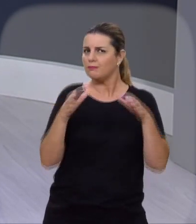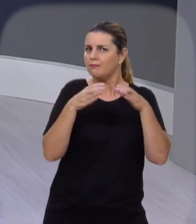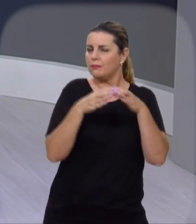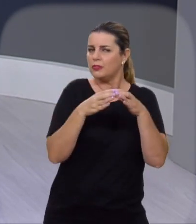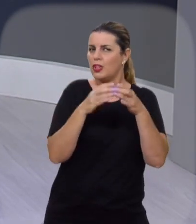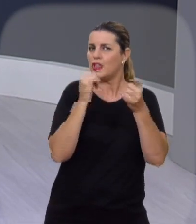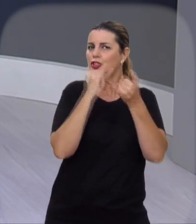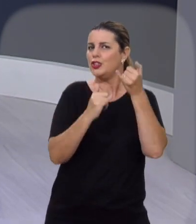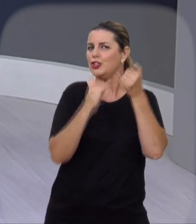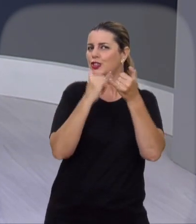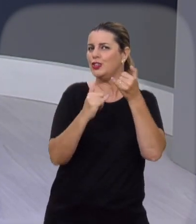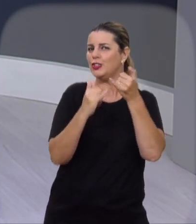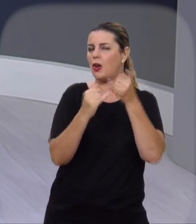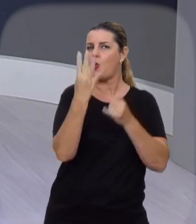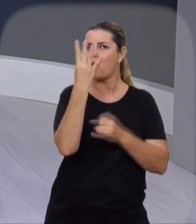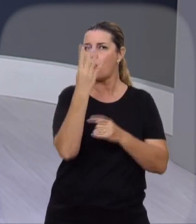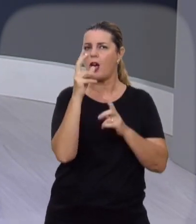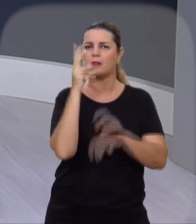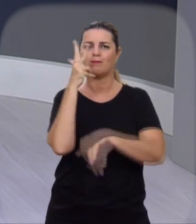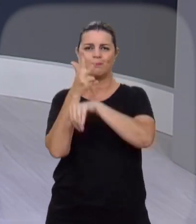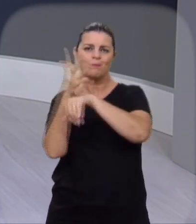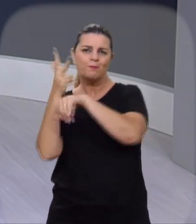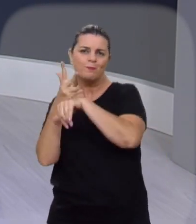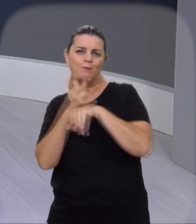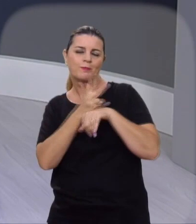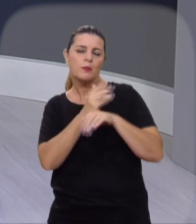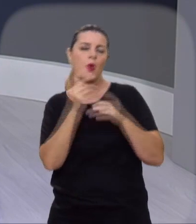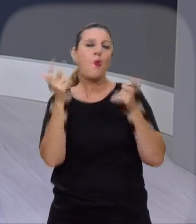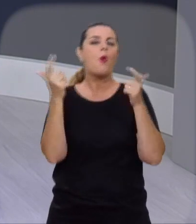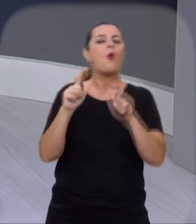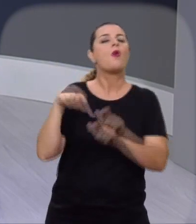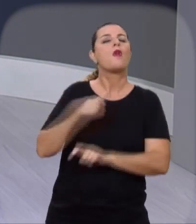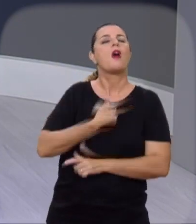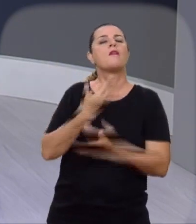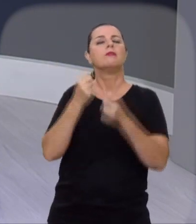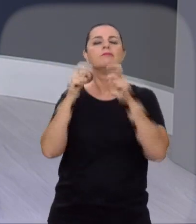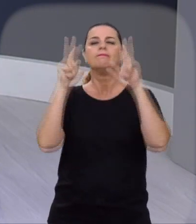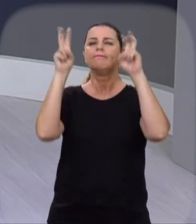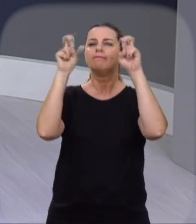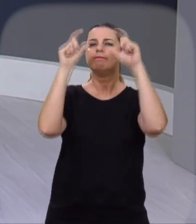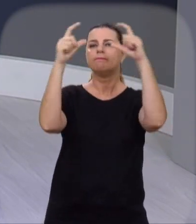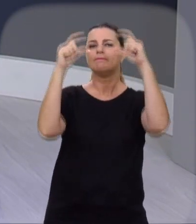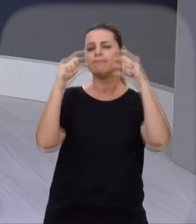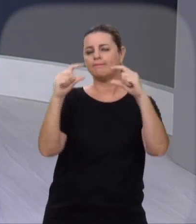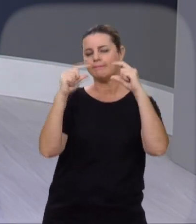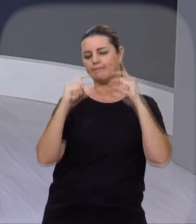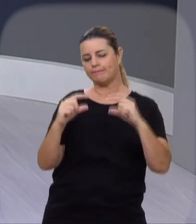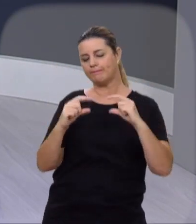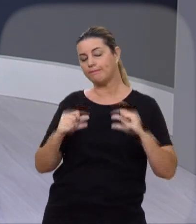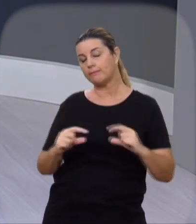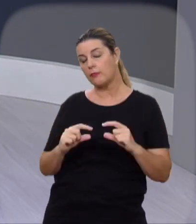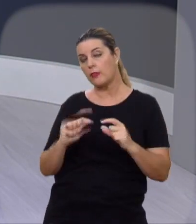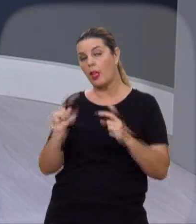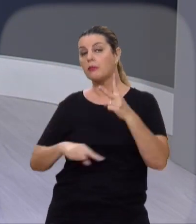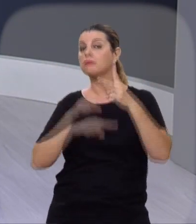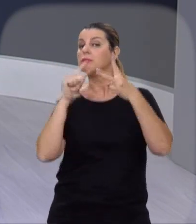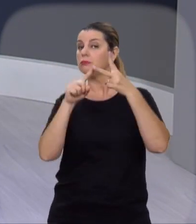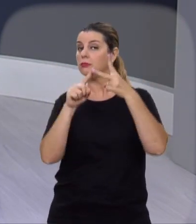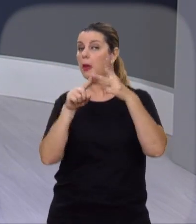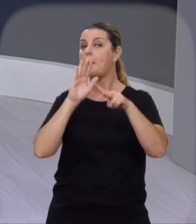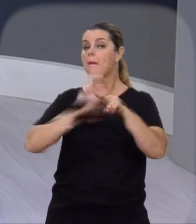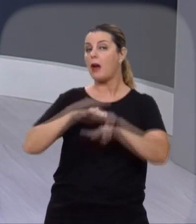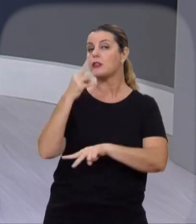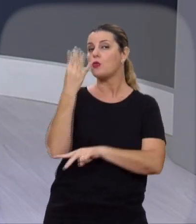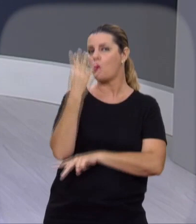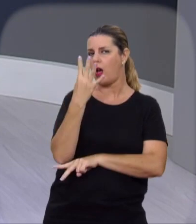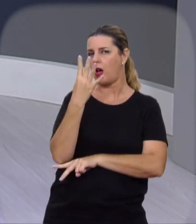será dividido em 4 vídeos, onde nós teremos subtópicos, e aí depois o segundo bloco, mais